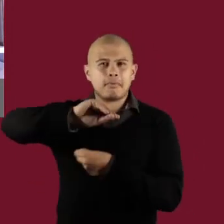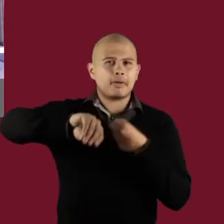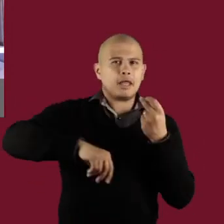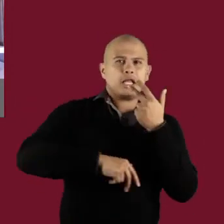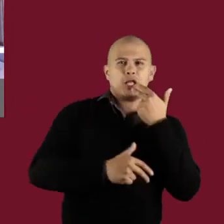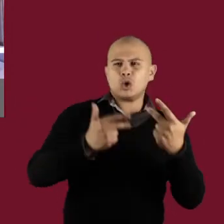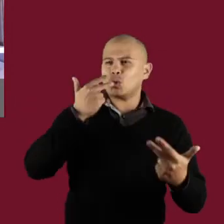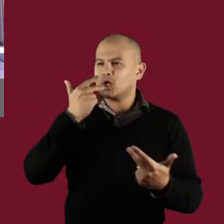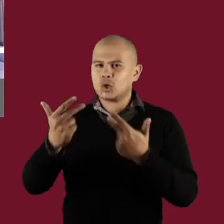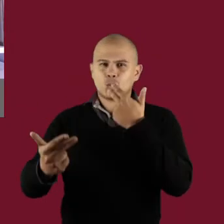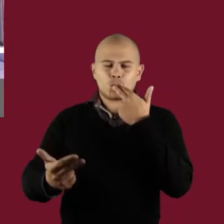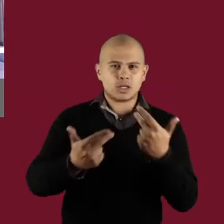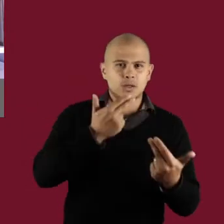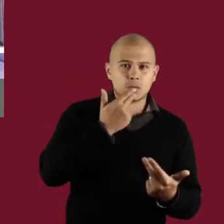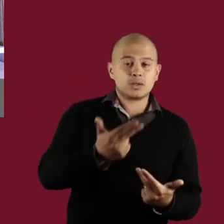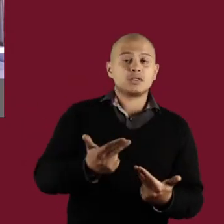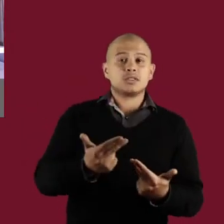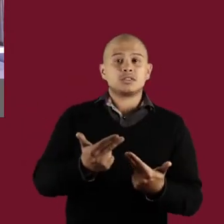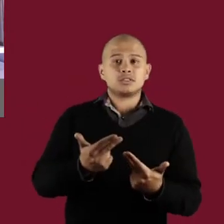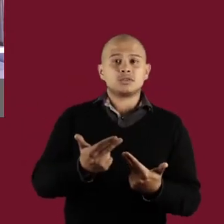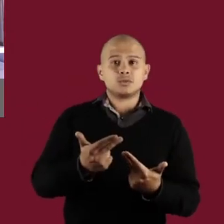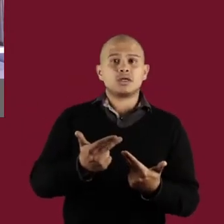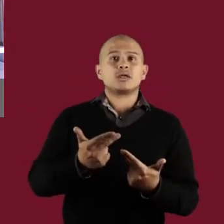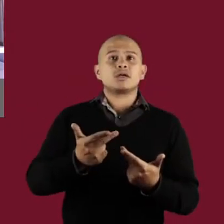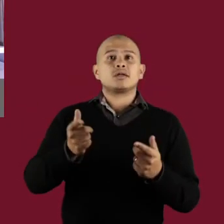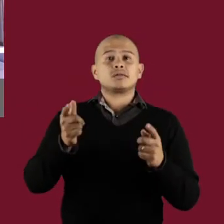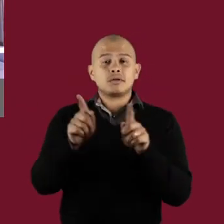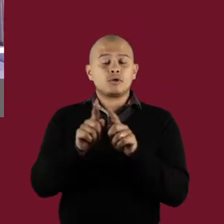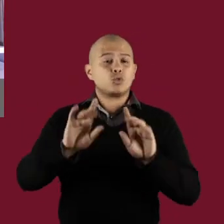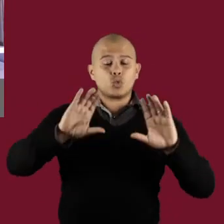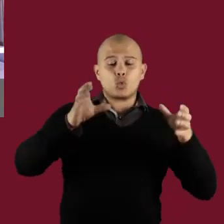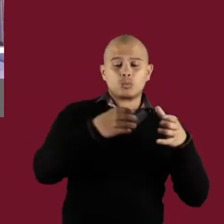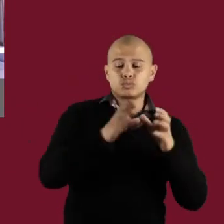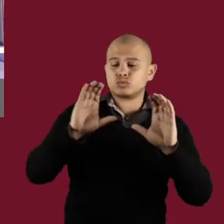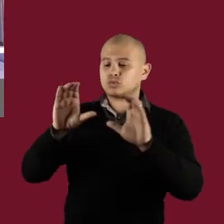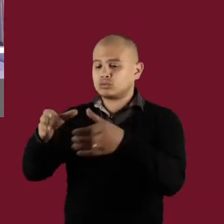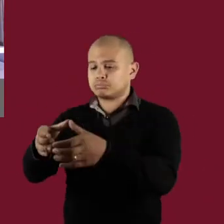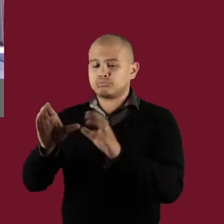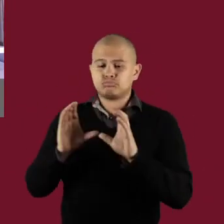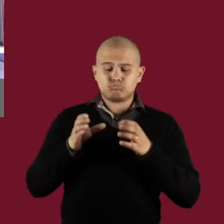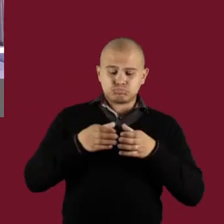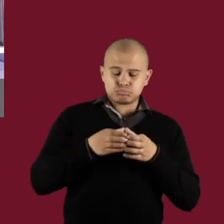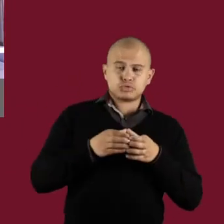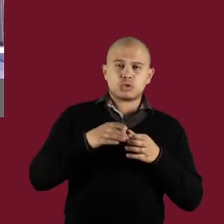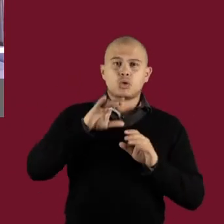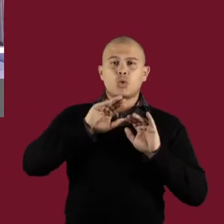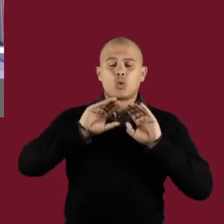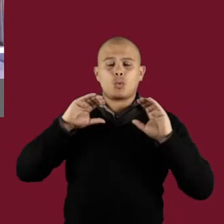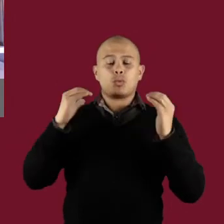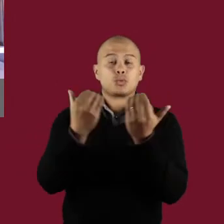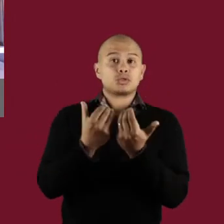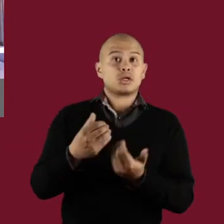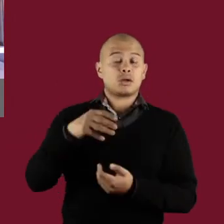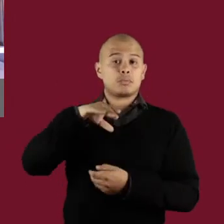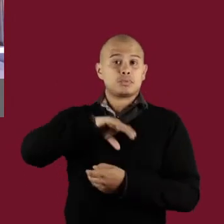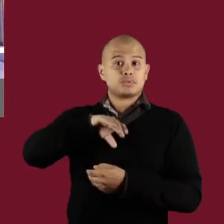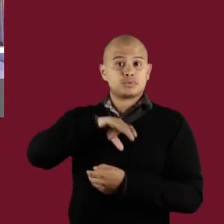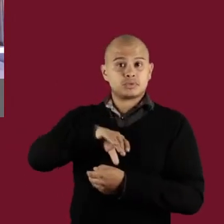que é lá levada por esta comunidade portuguesa, a gente que sobressai